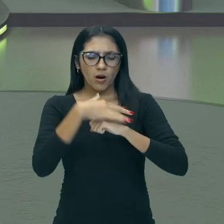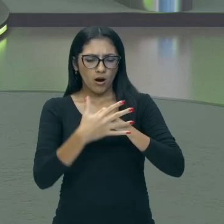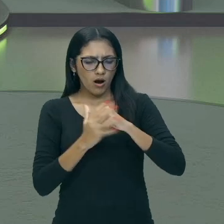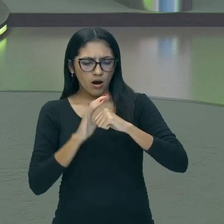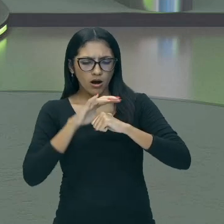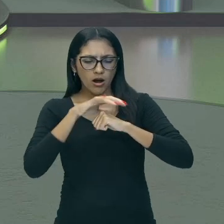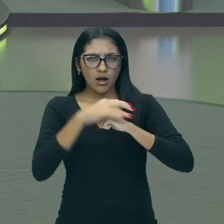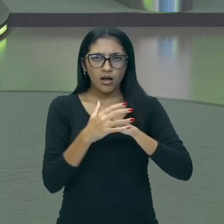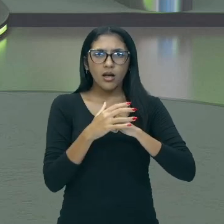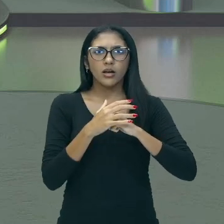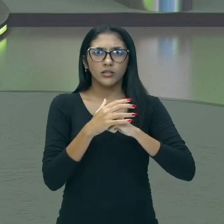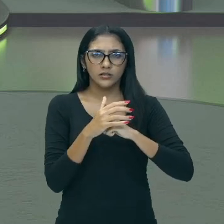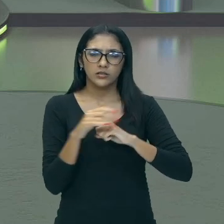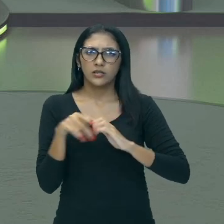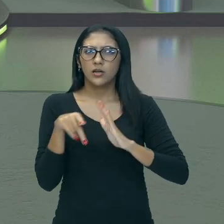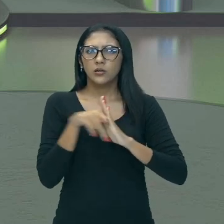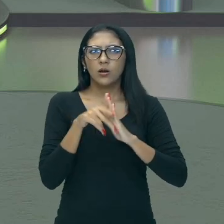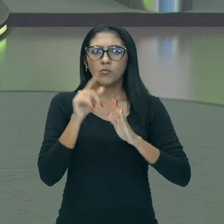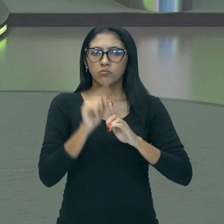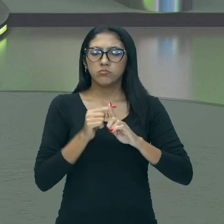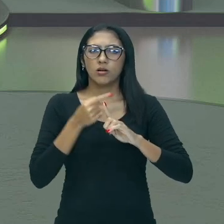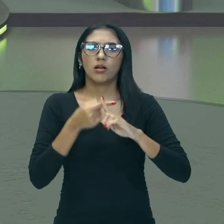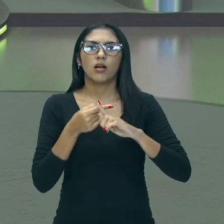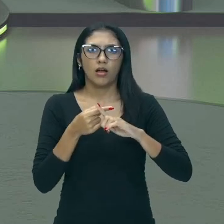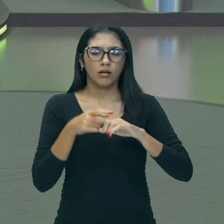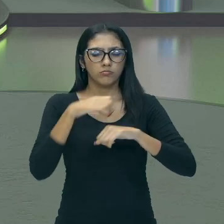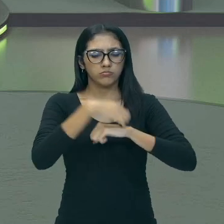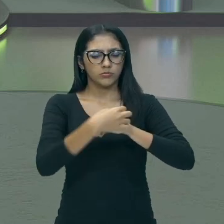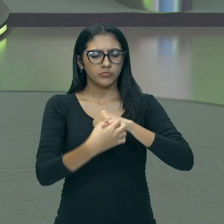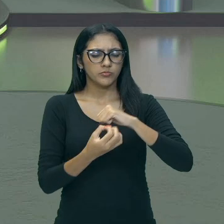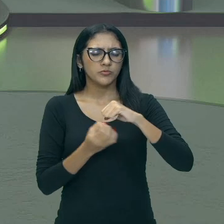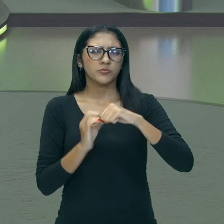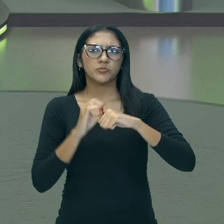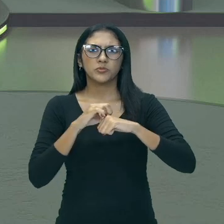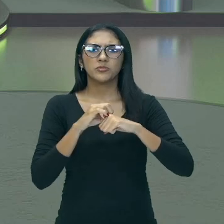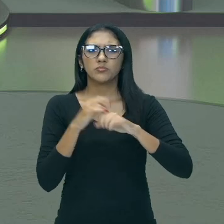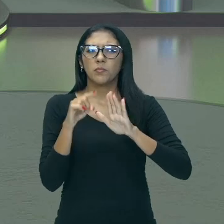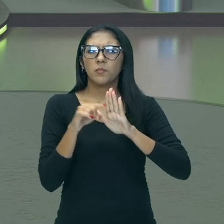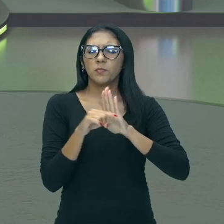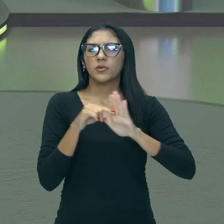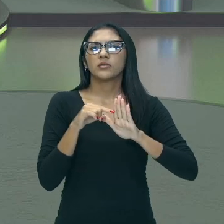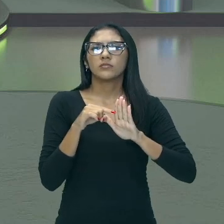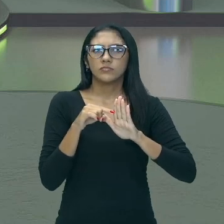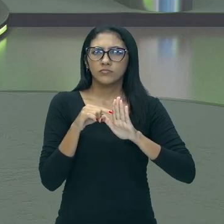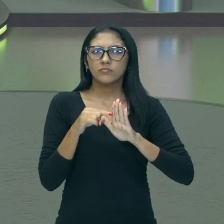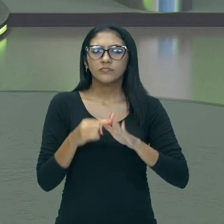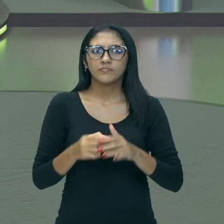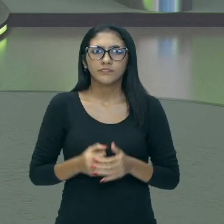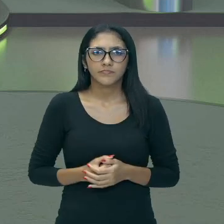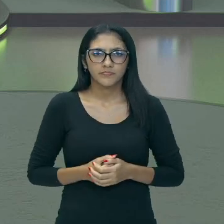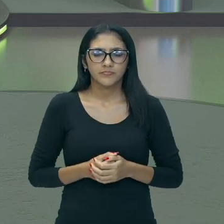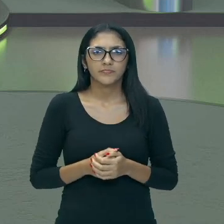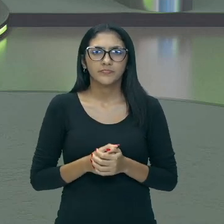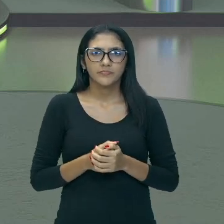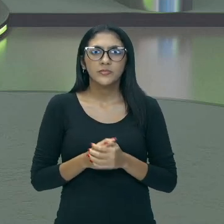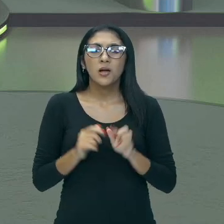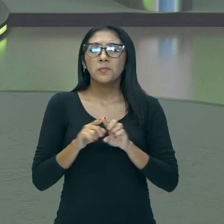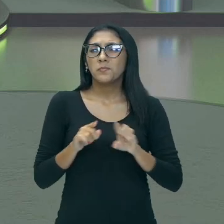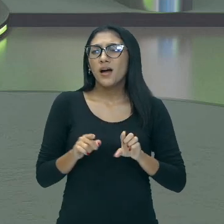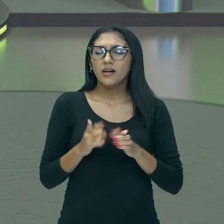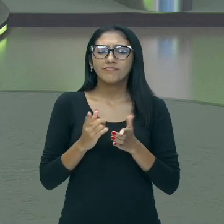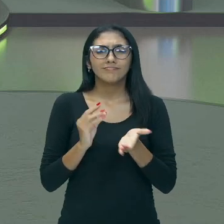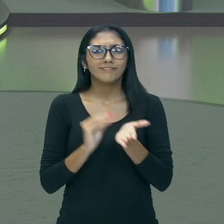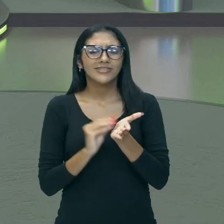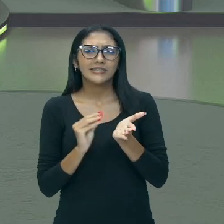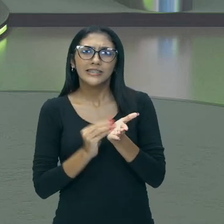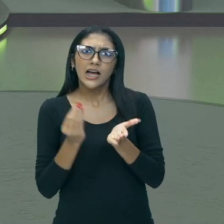temos as passas que são os elétrons. Então o modelo de Thomson foi colocado dessa forma. Só que ainda faltavam algumas